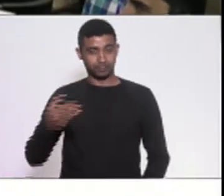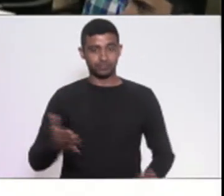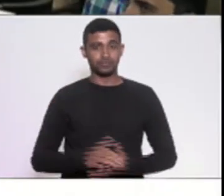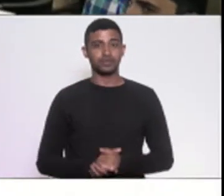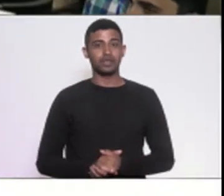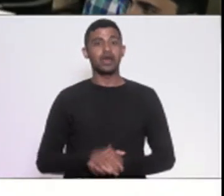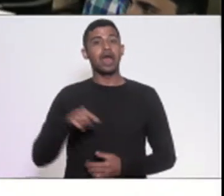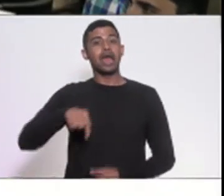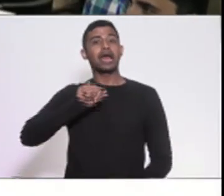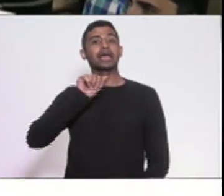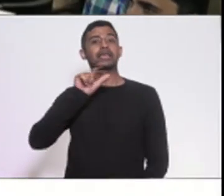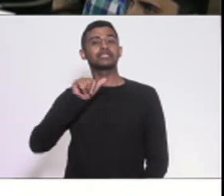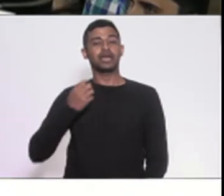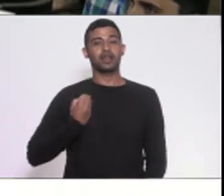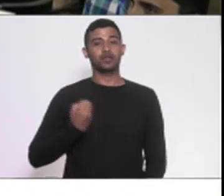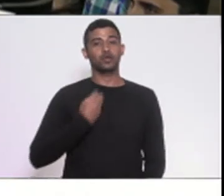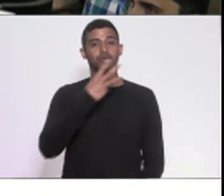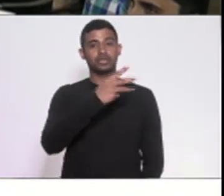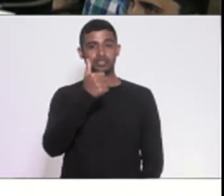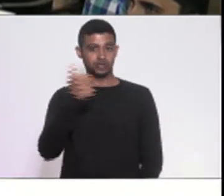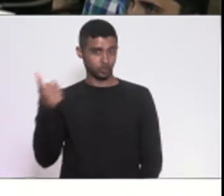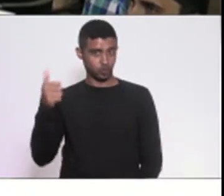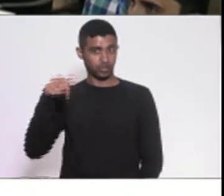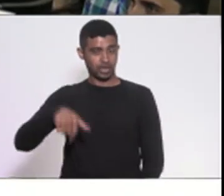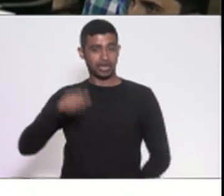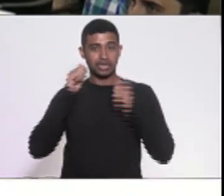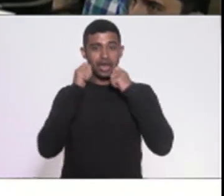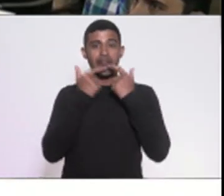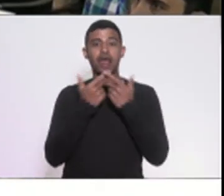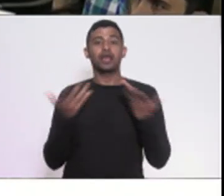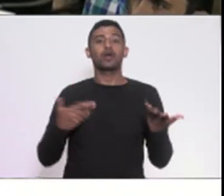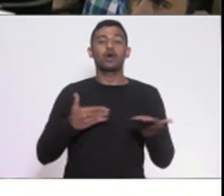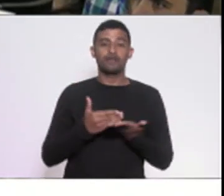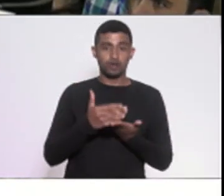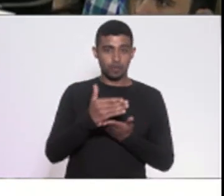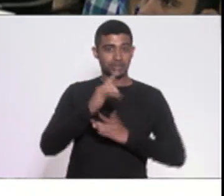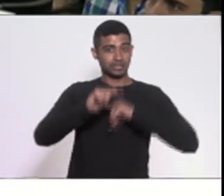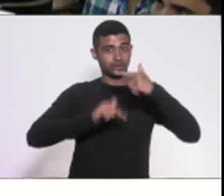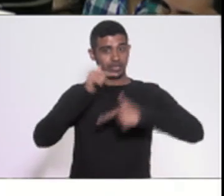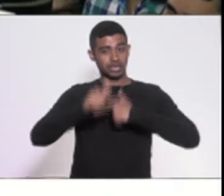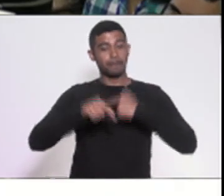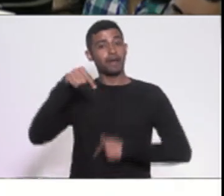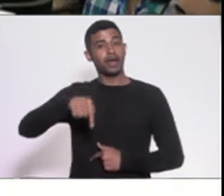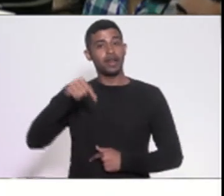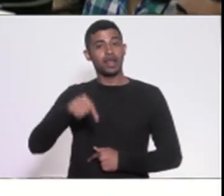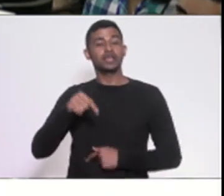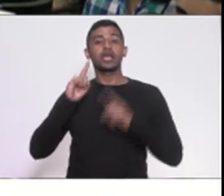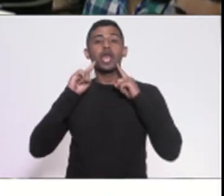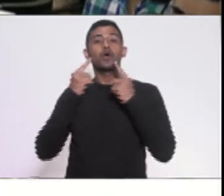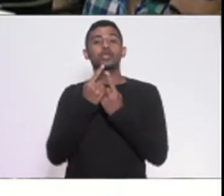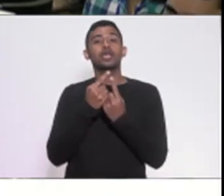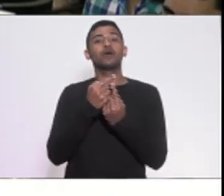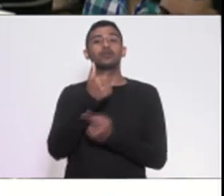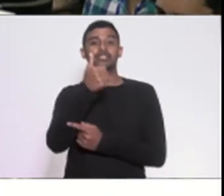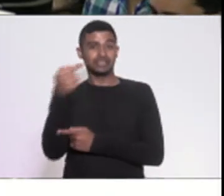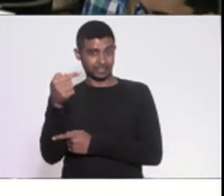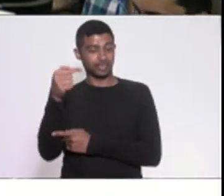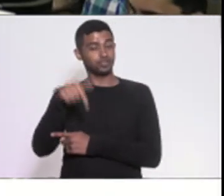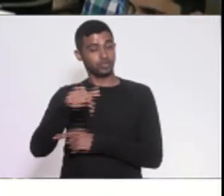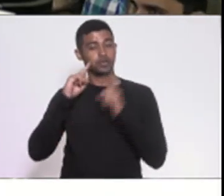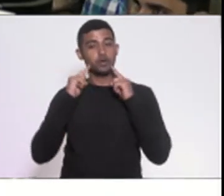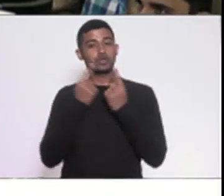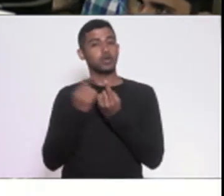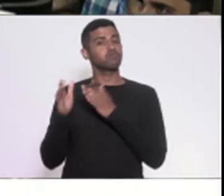10h30, na sala 311 da Alerj, declaro abertos os trabalhos da 17ª reunião